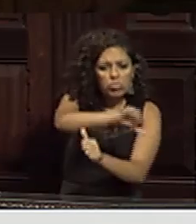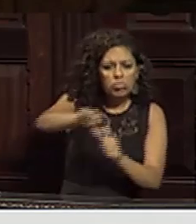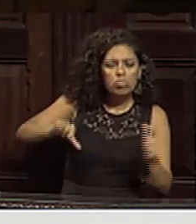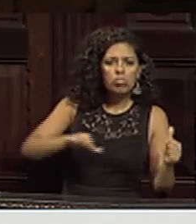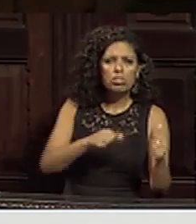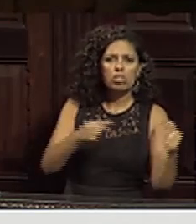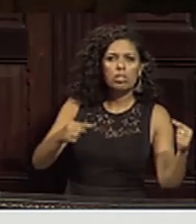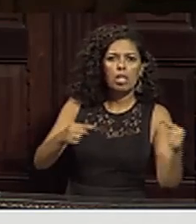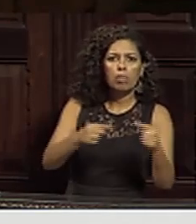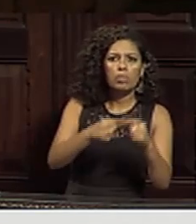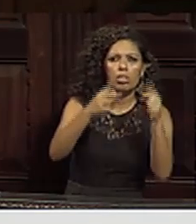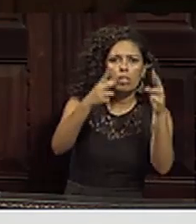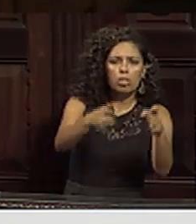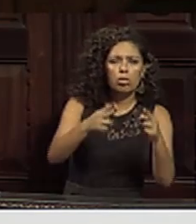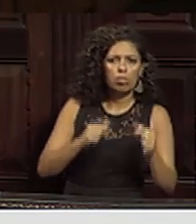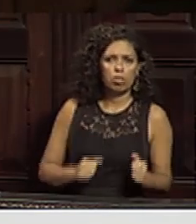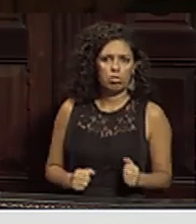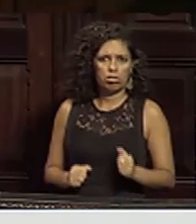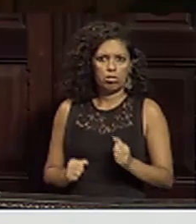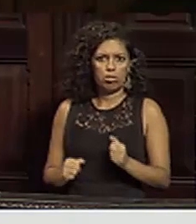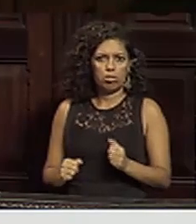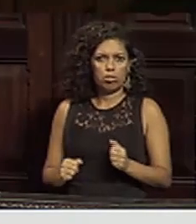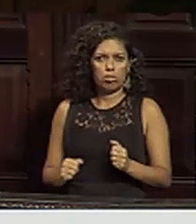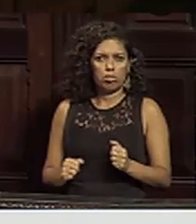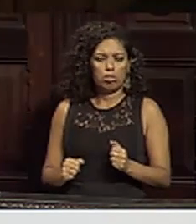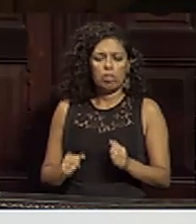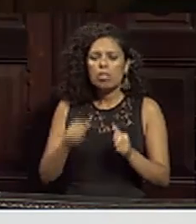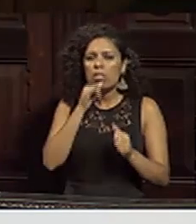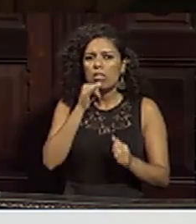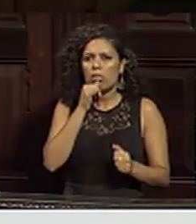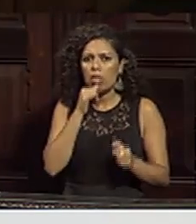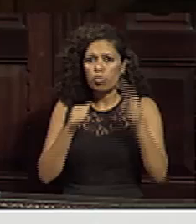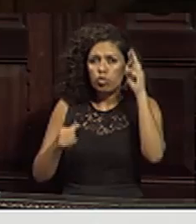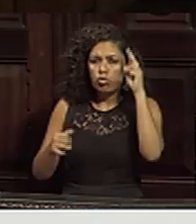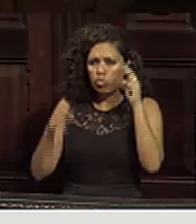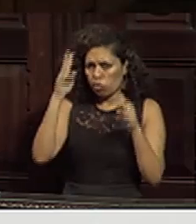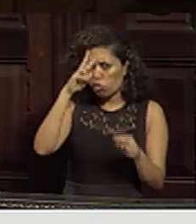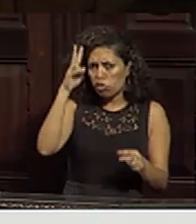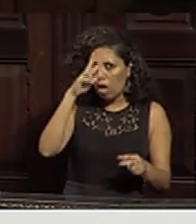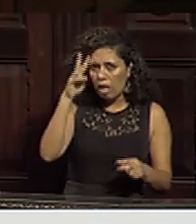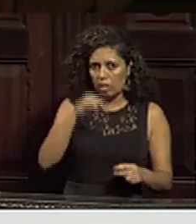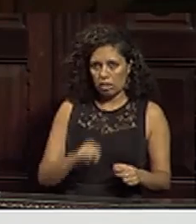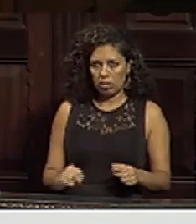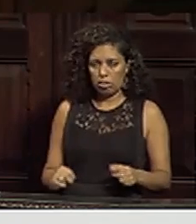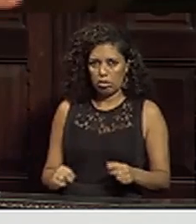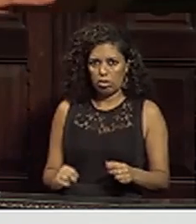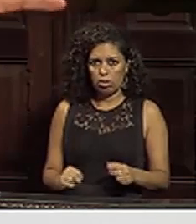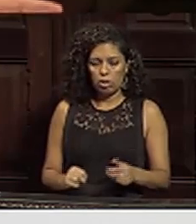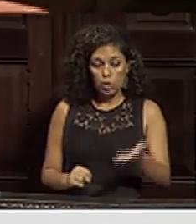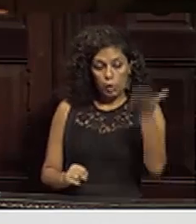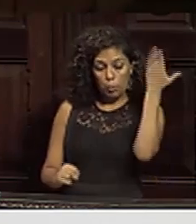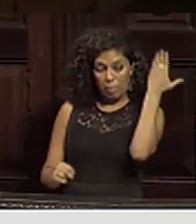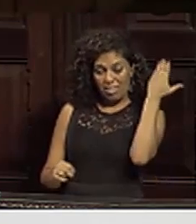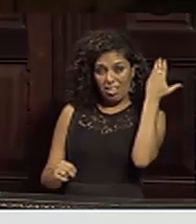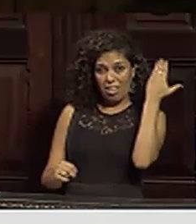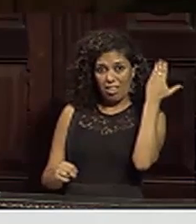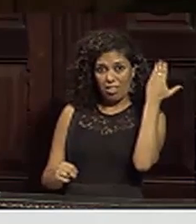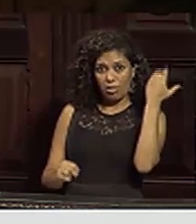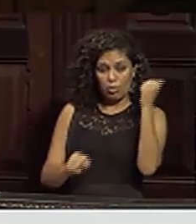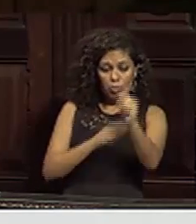nós, que já temos passado dos 70 anos, já verificamos